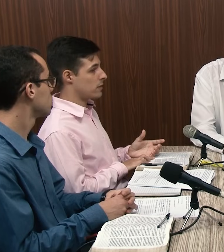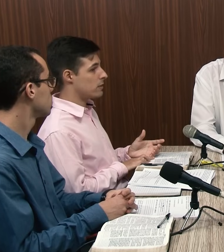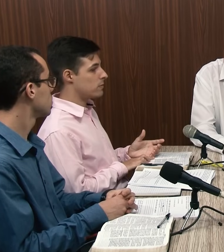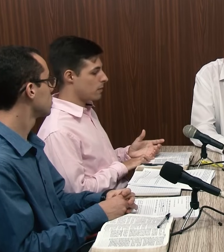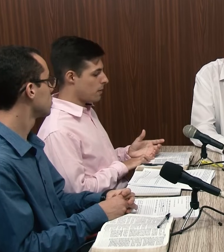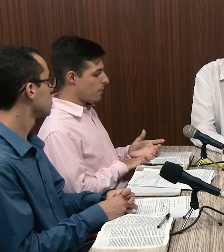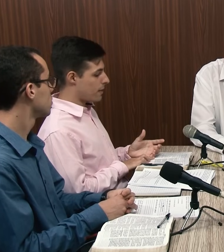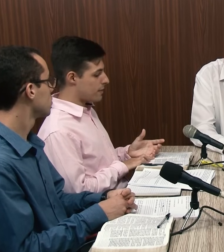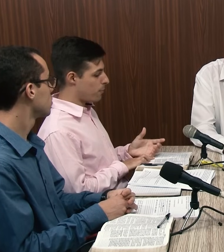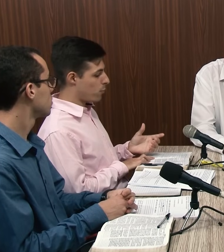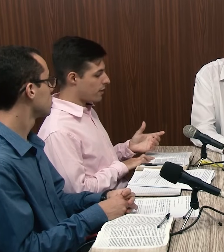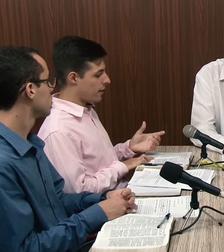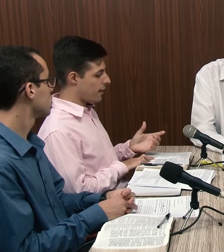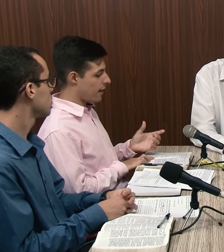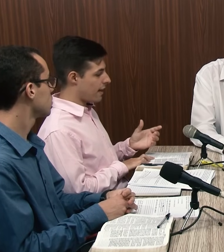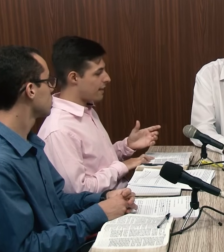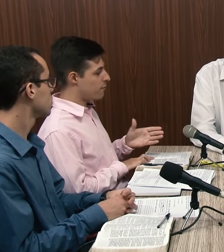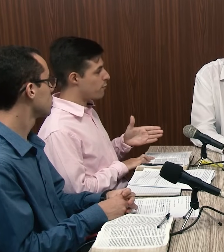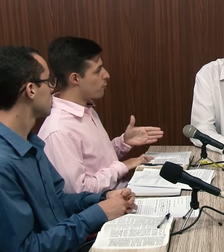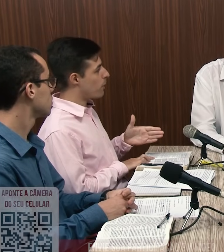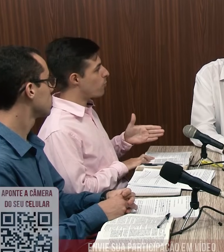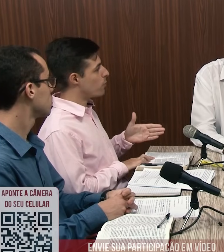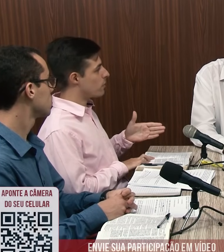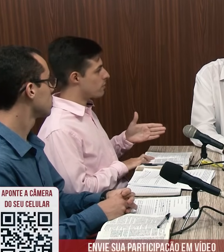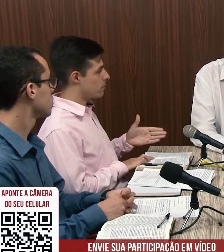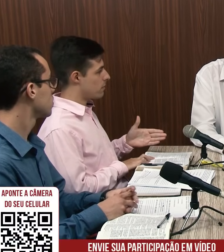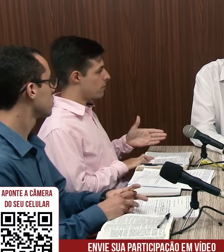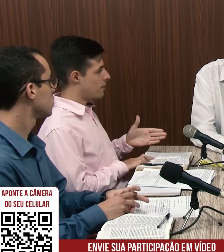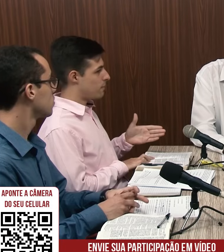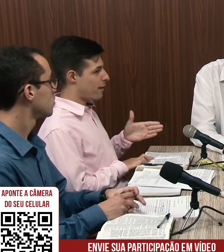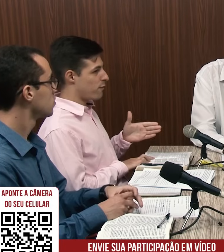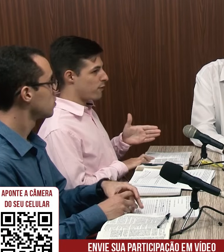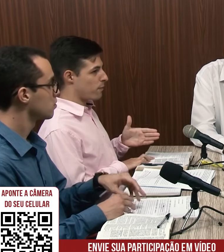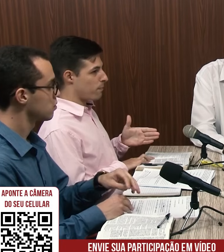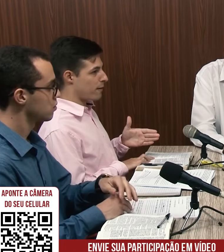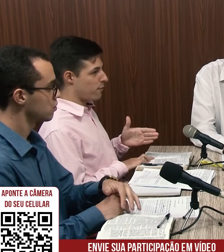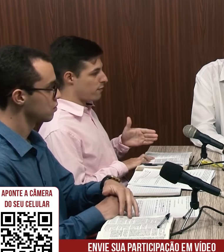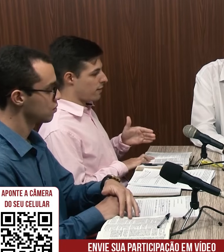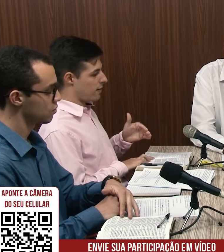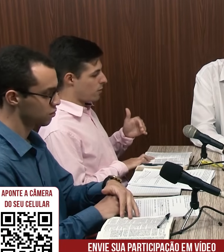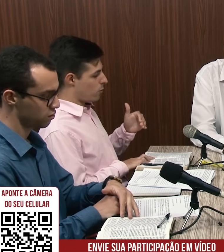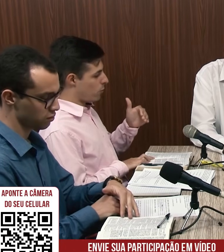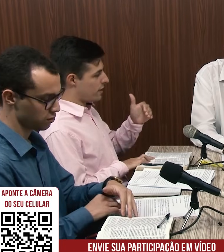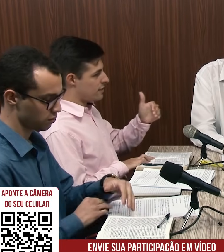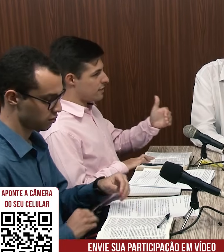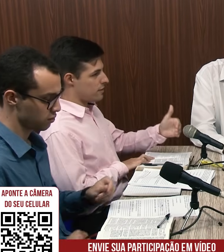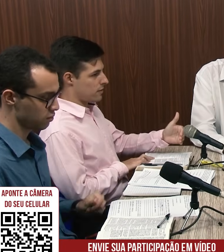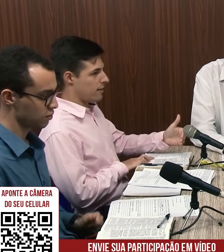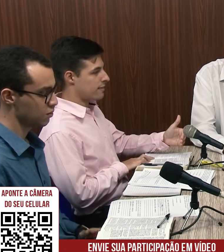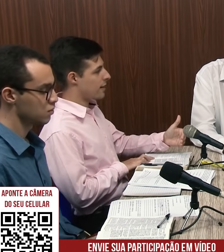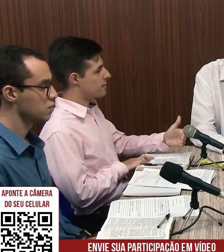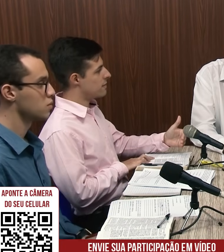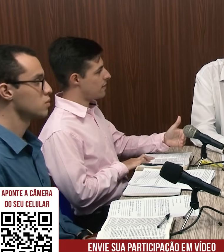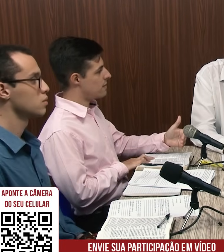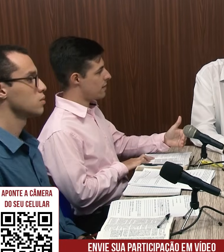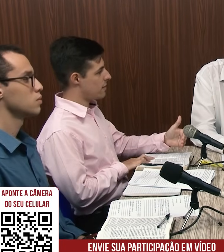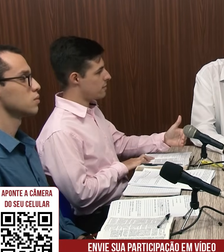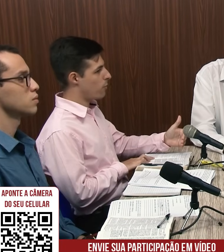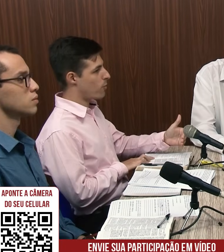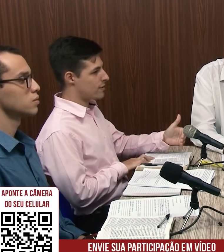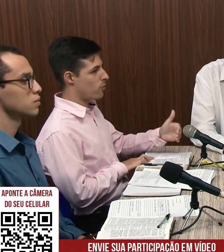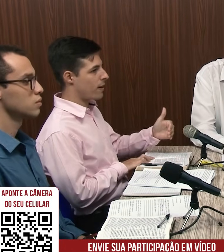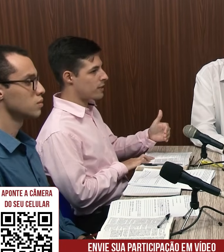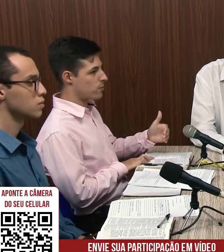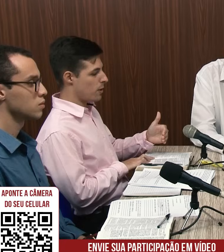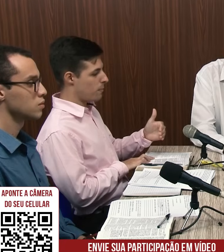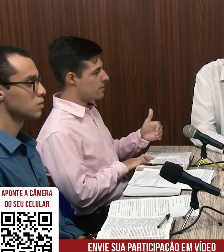profeticamente falando, mas é porque ela vive uma comunhão. Para viver o que diz em Cantares 3:6,